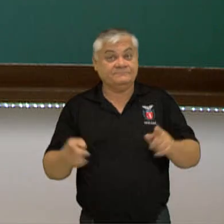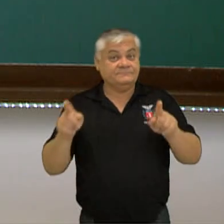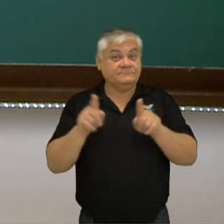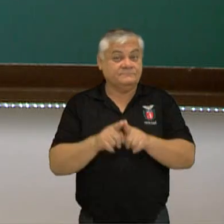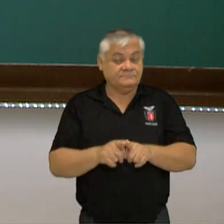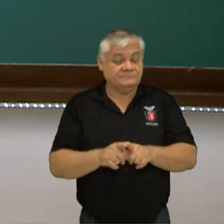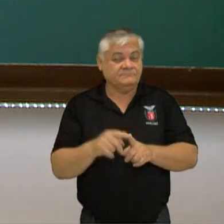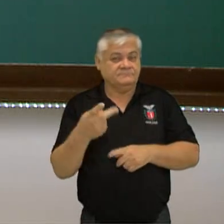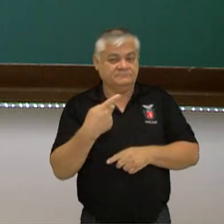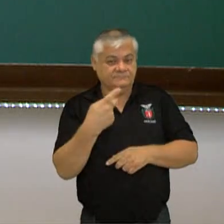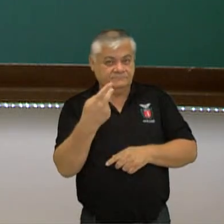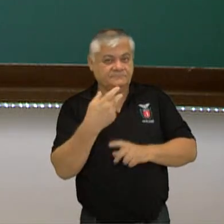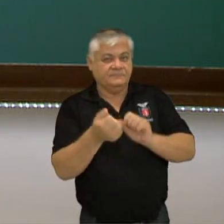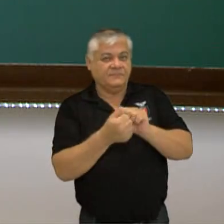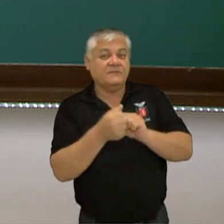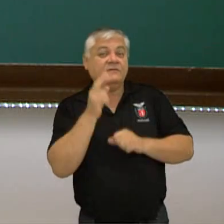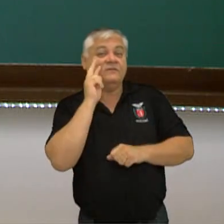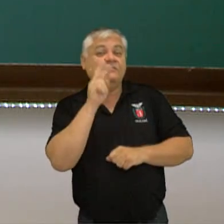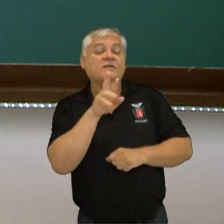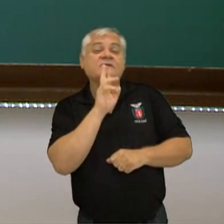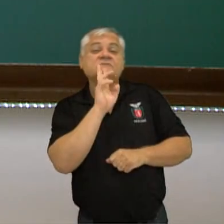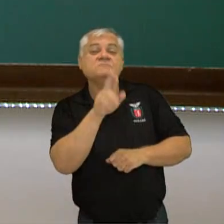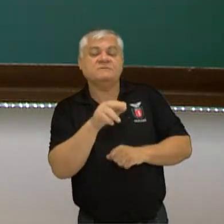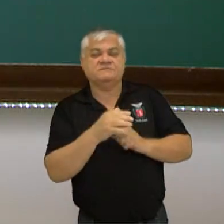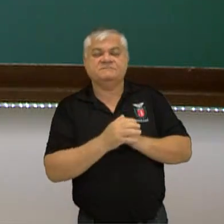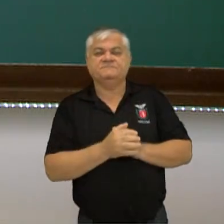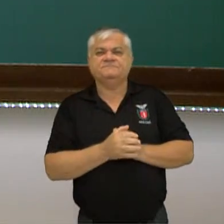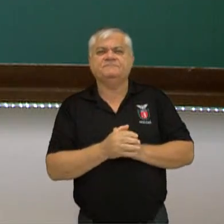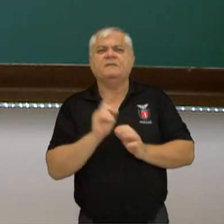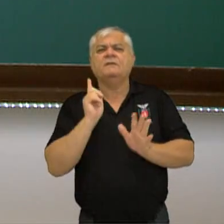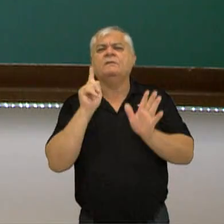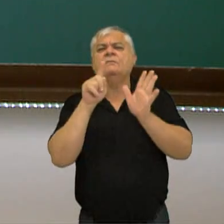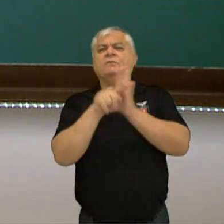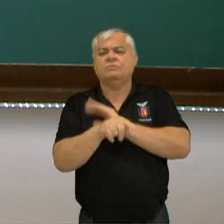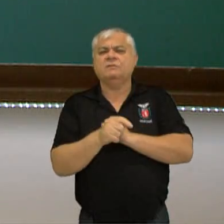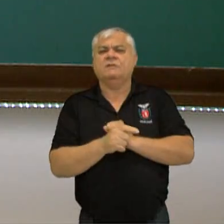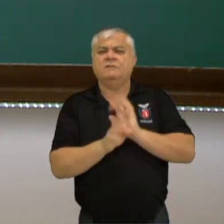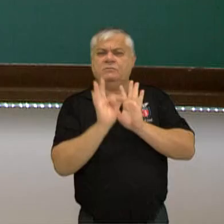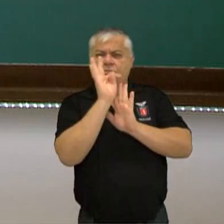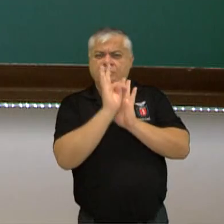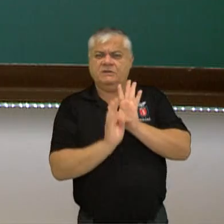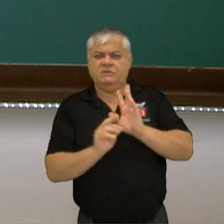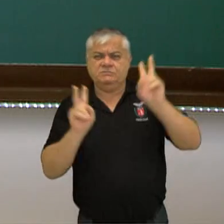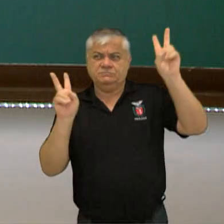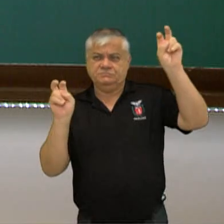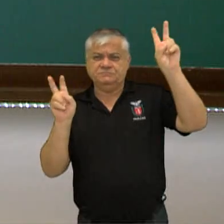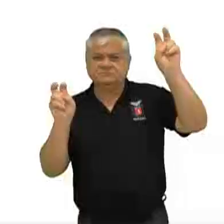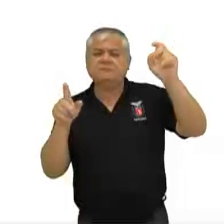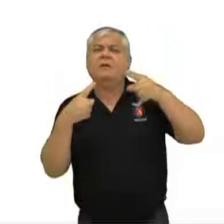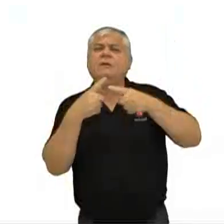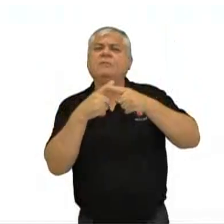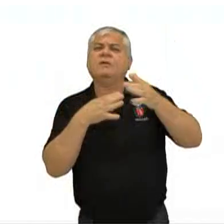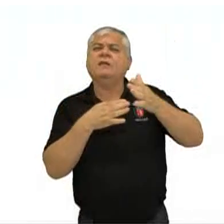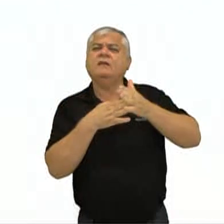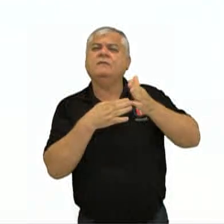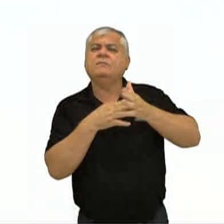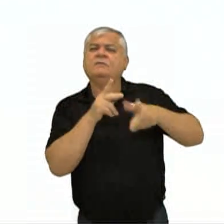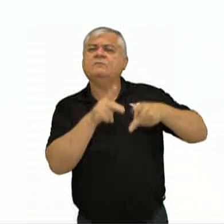Voltei, conferi contigo a resposta da atividade. Eu perguntei nesse trecho por que o autor limita mais ainda o